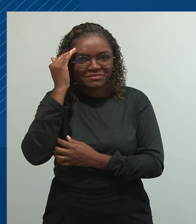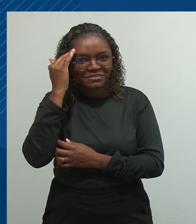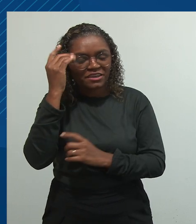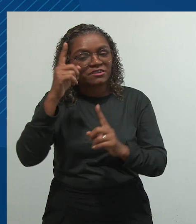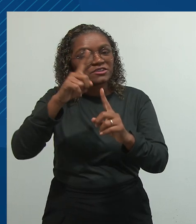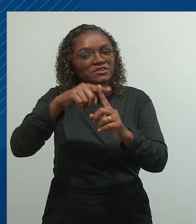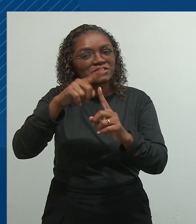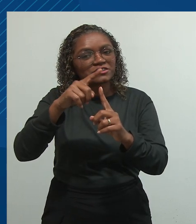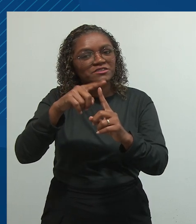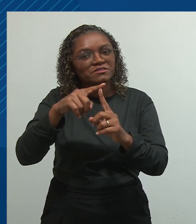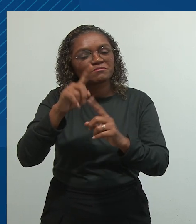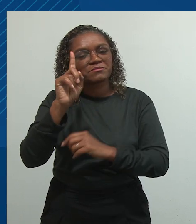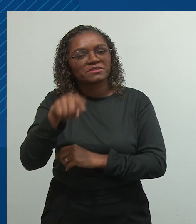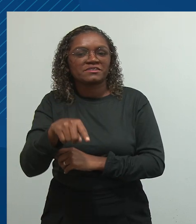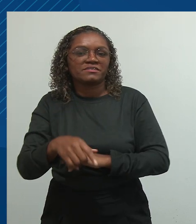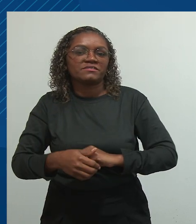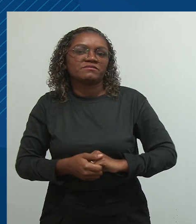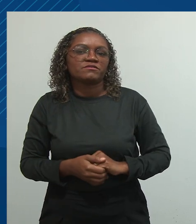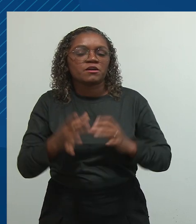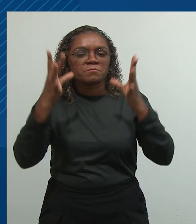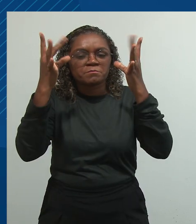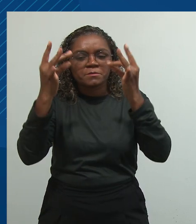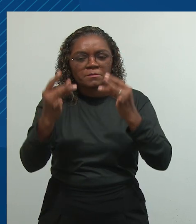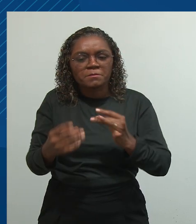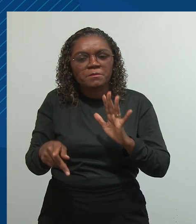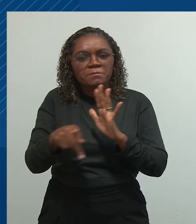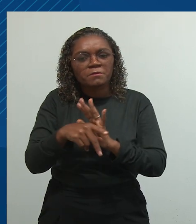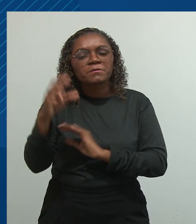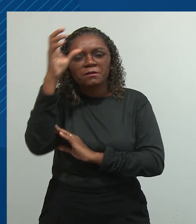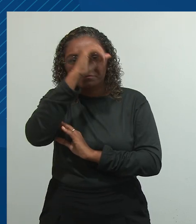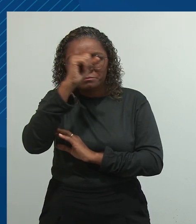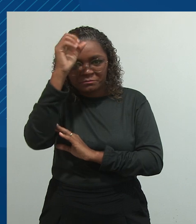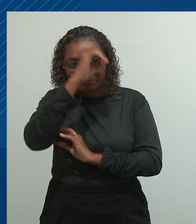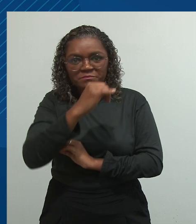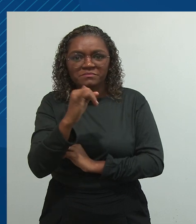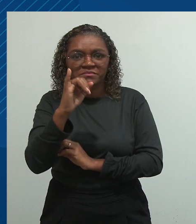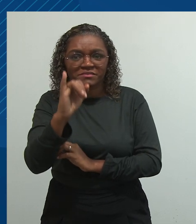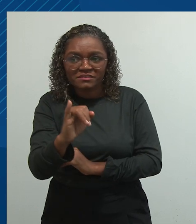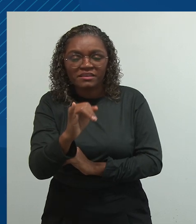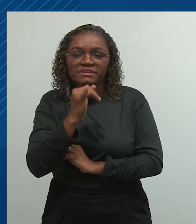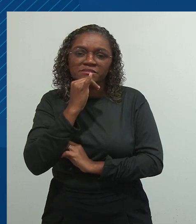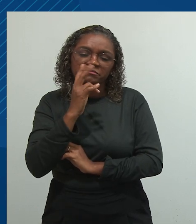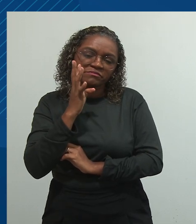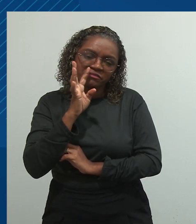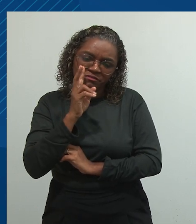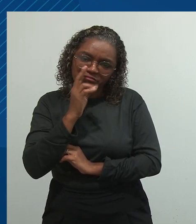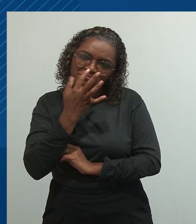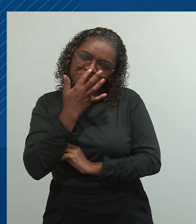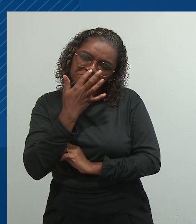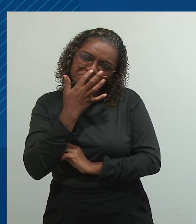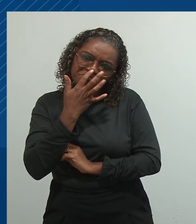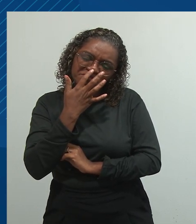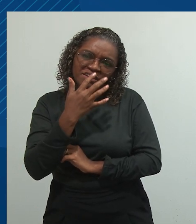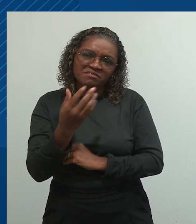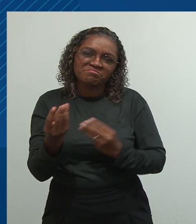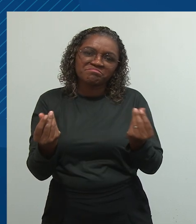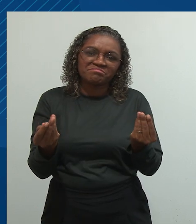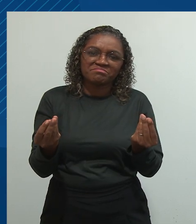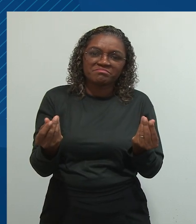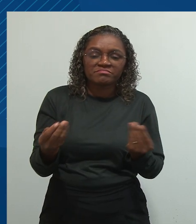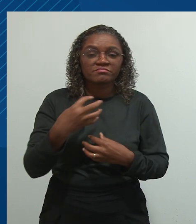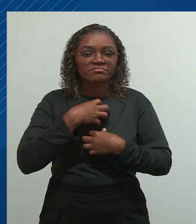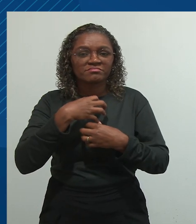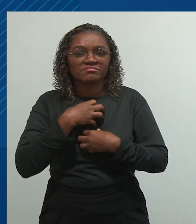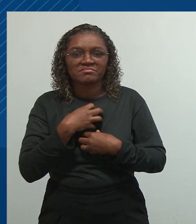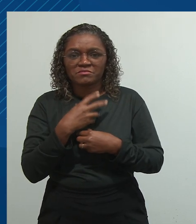de narrativa, né? Que é uma descrição também para aprender, porque se o jogo fosse tão monótono quanto a imagem, o sujeito não ia ligar o rádio, né? Para ficar